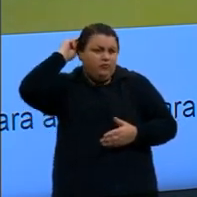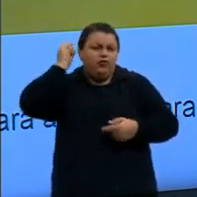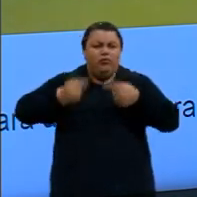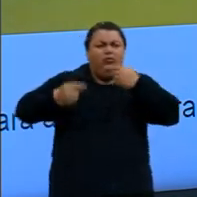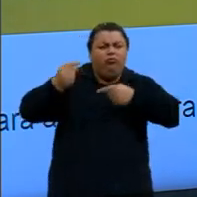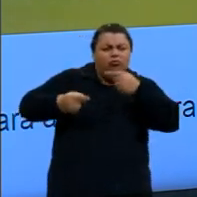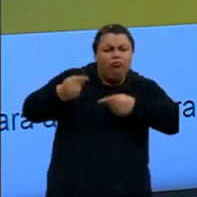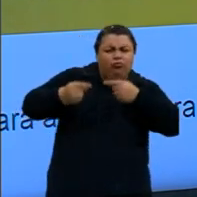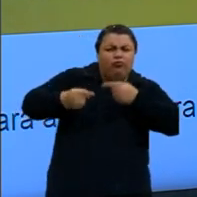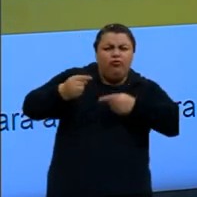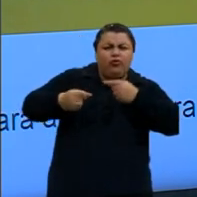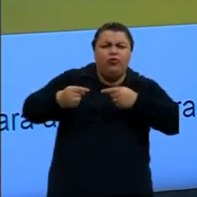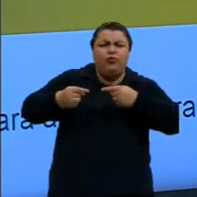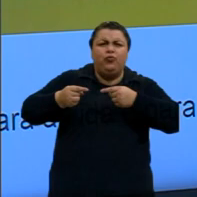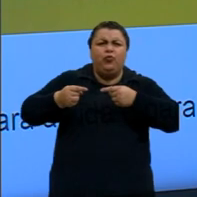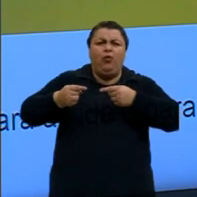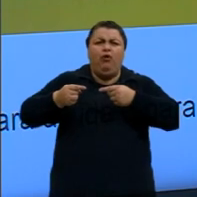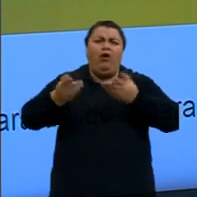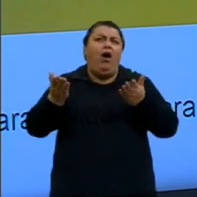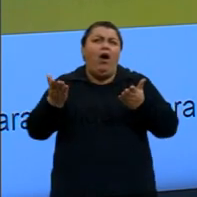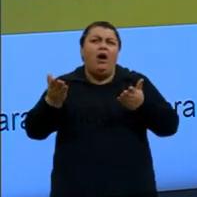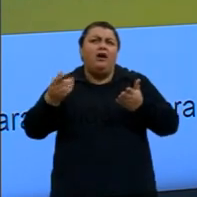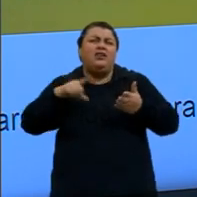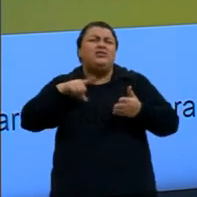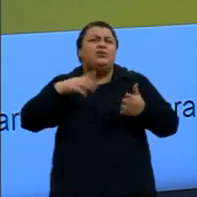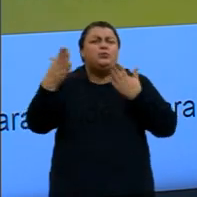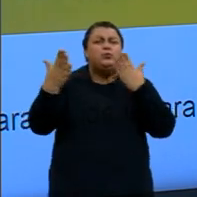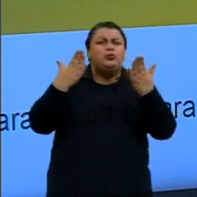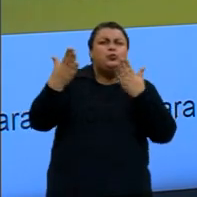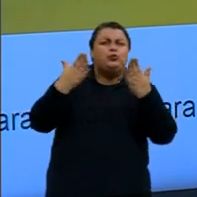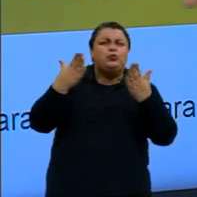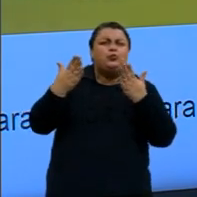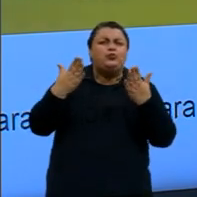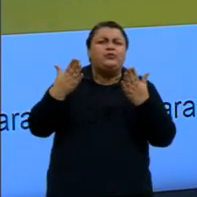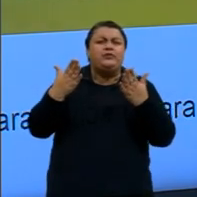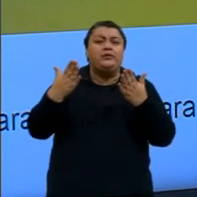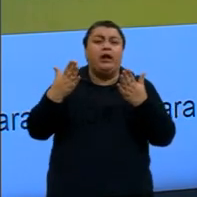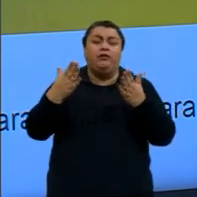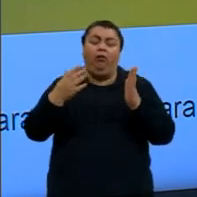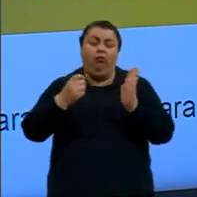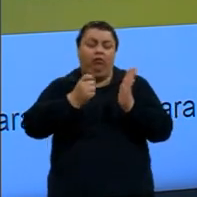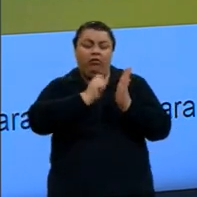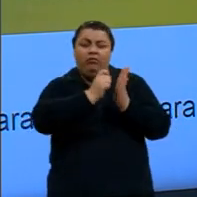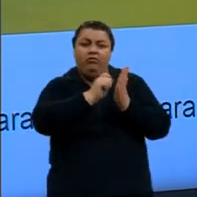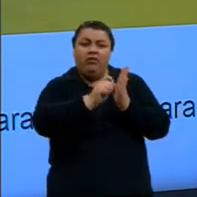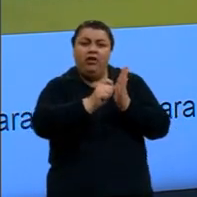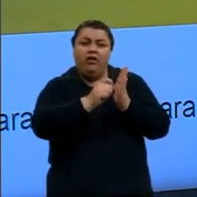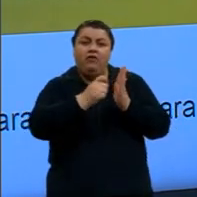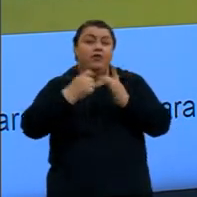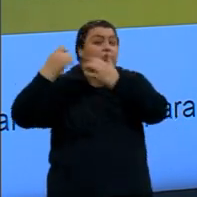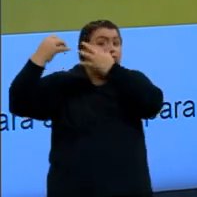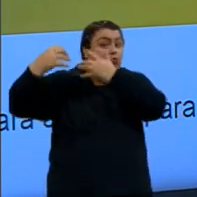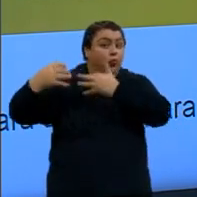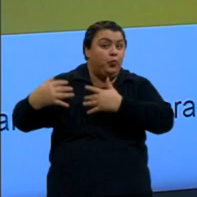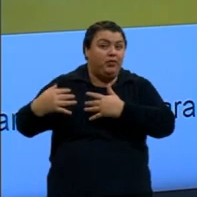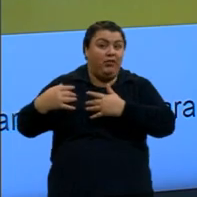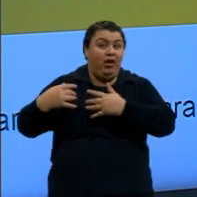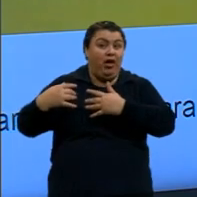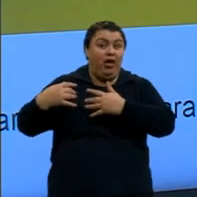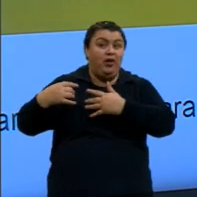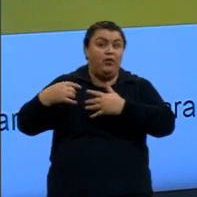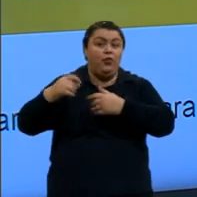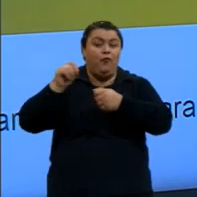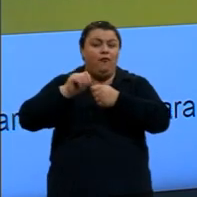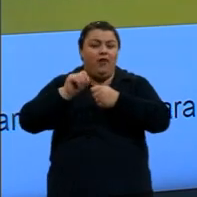discutido vão falar sobre Unity a eu fiquei com dúvida no niilismo escreva lá nos comentários faça seus comentários